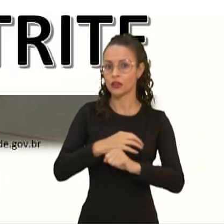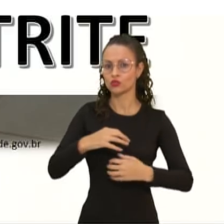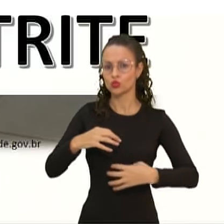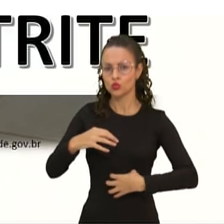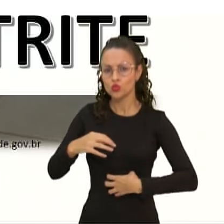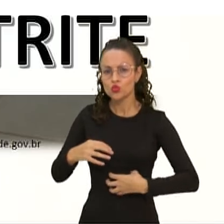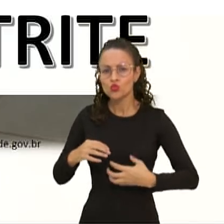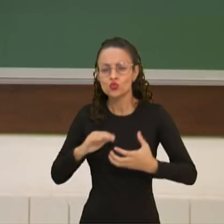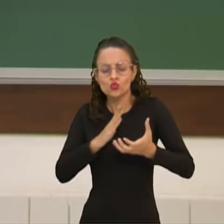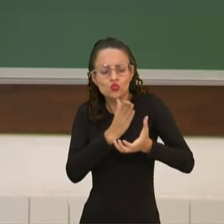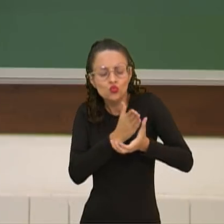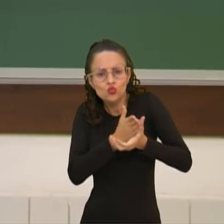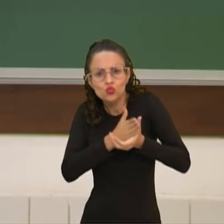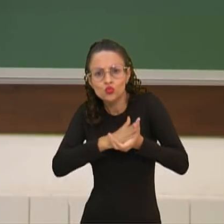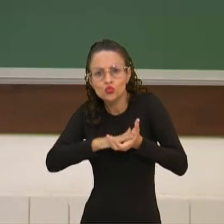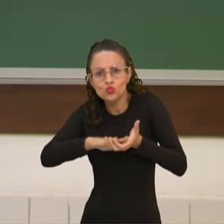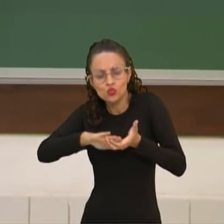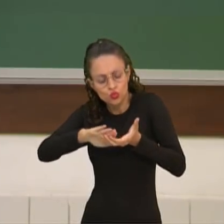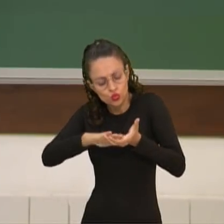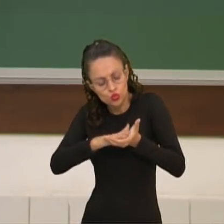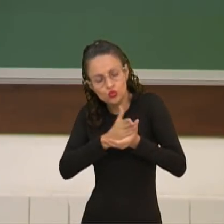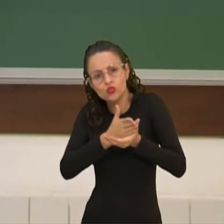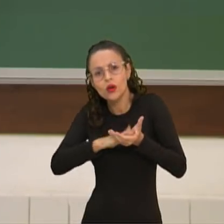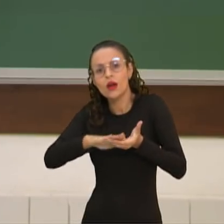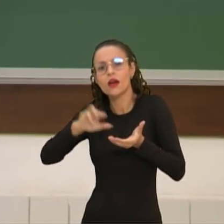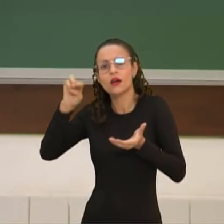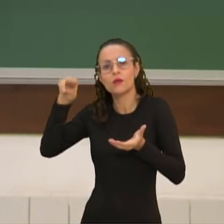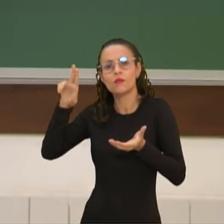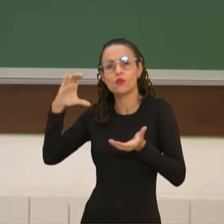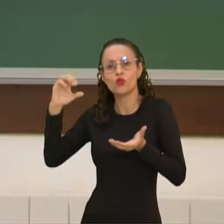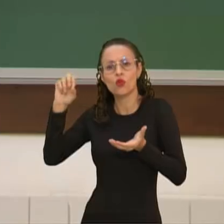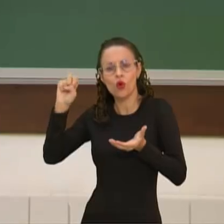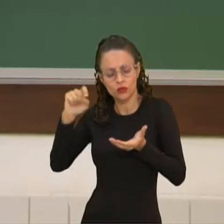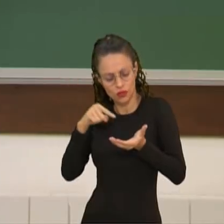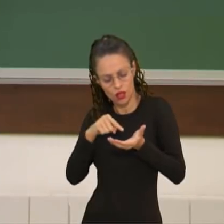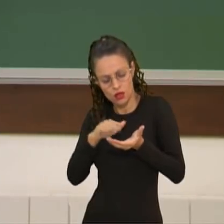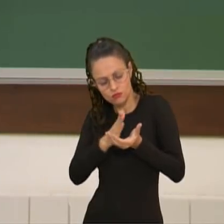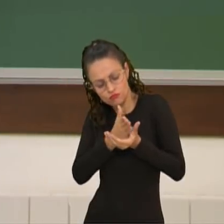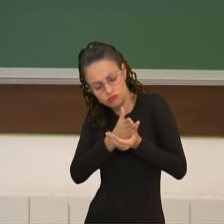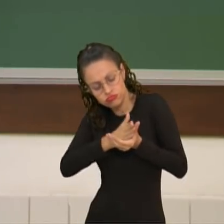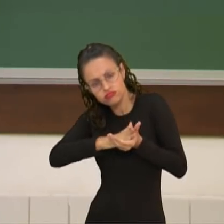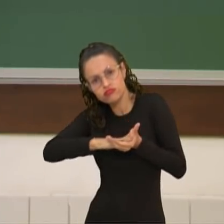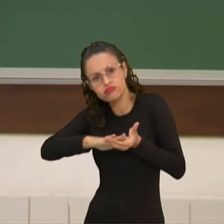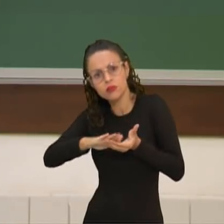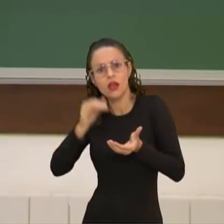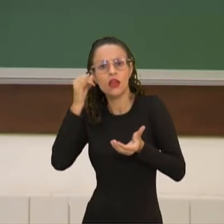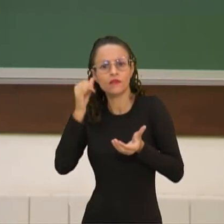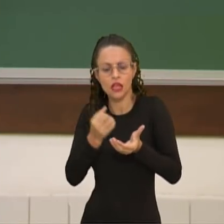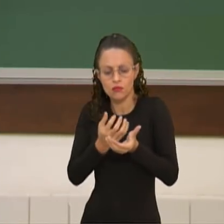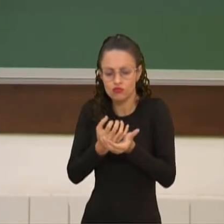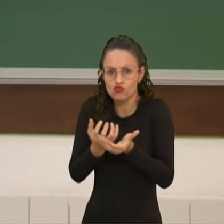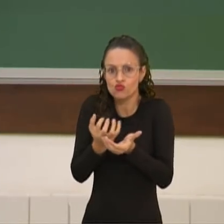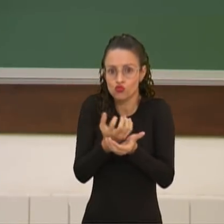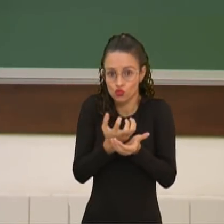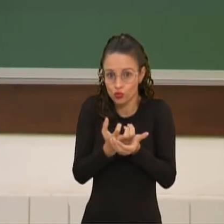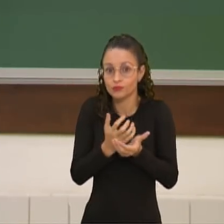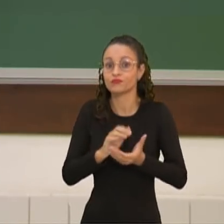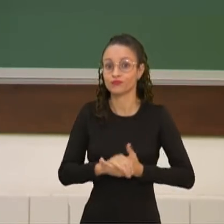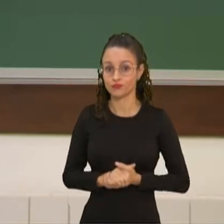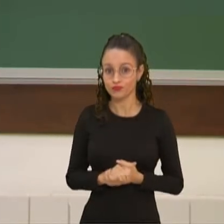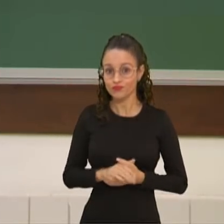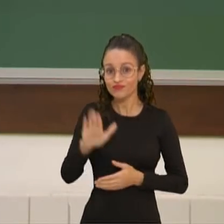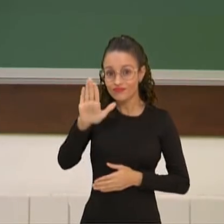uma capinha protetora que mantém o nosso estômago isolado, né, para que ele não se queime com esse ácido.